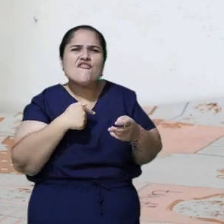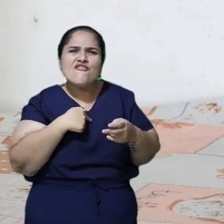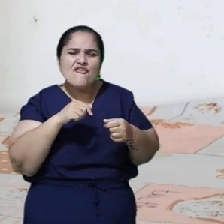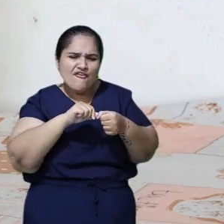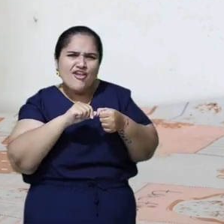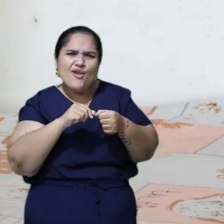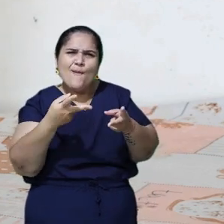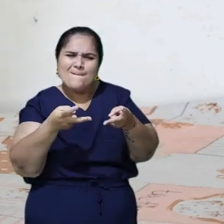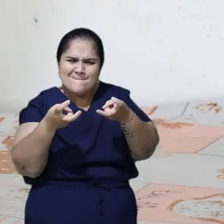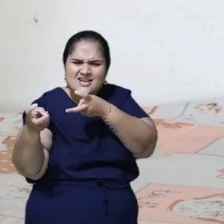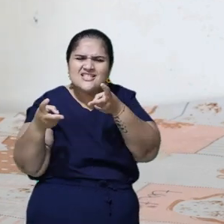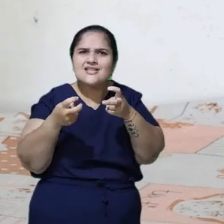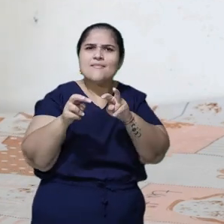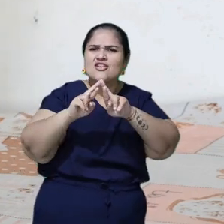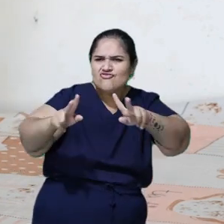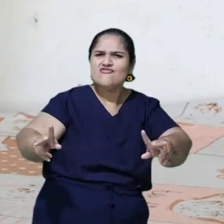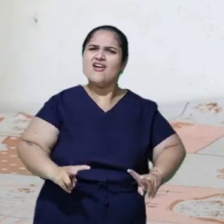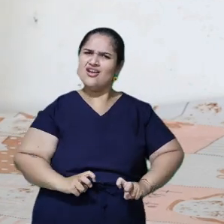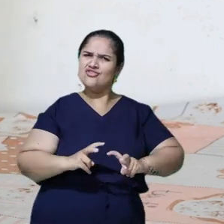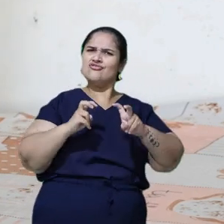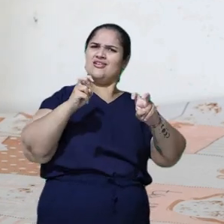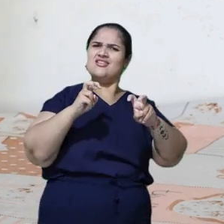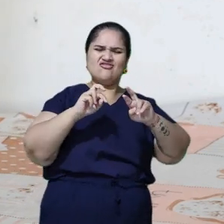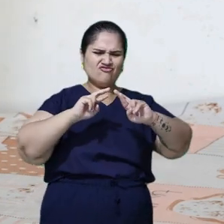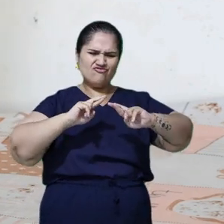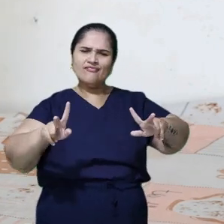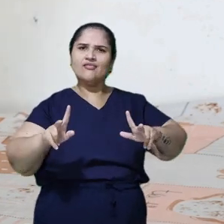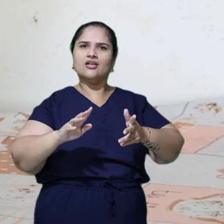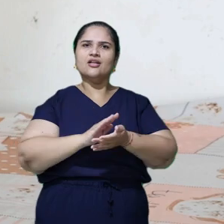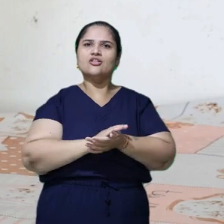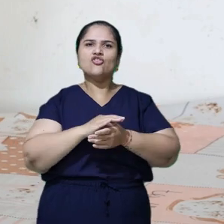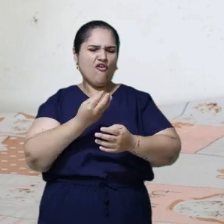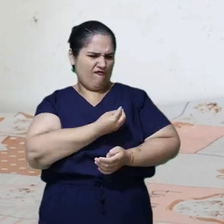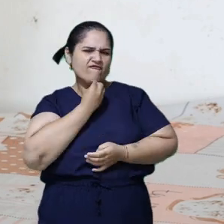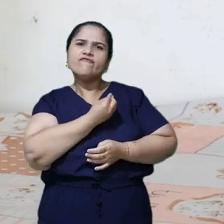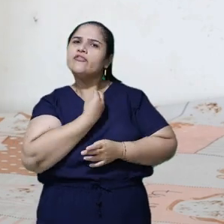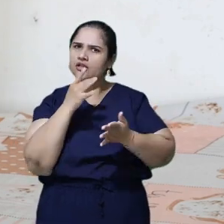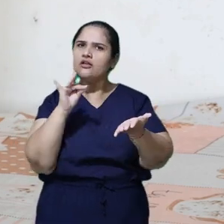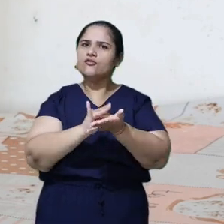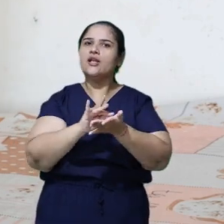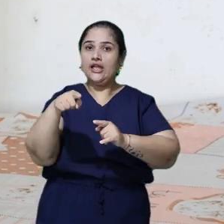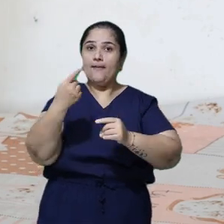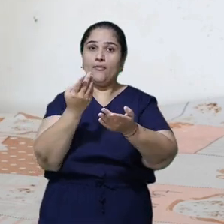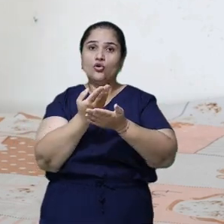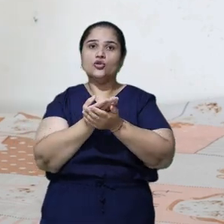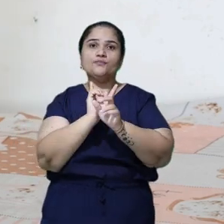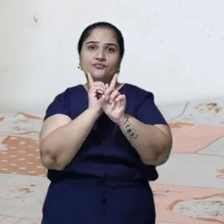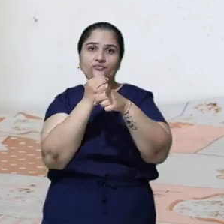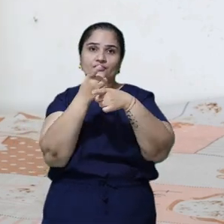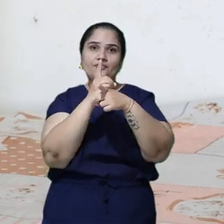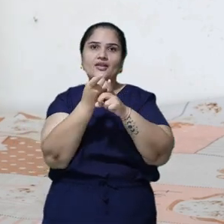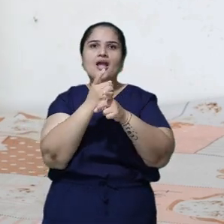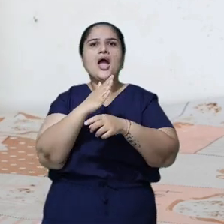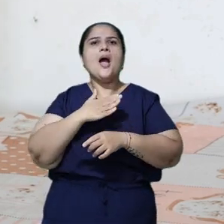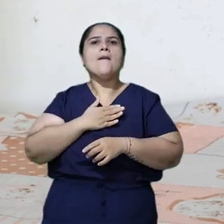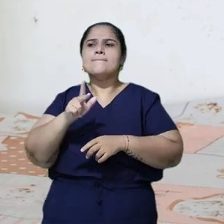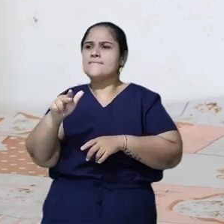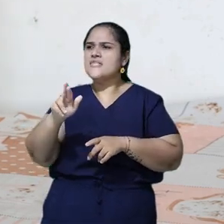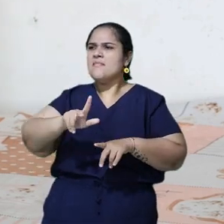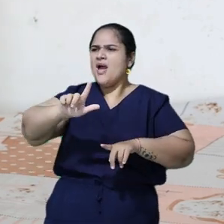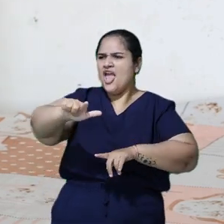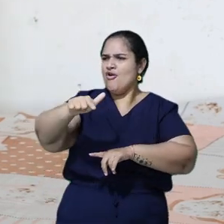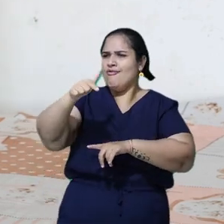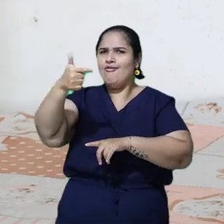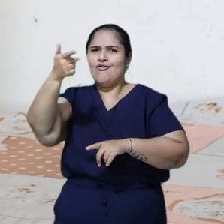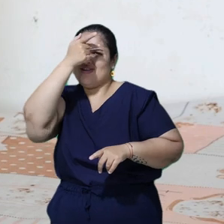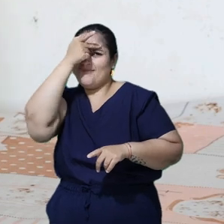Como eu falei, de vida, sabe? Eu sinto que depois desse diagnóstico, a minha irmã, ela é outra. Ela é uma pessoa muito mais ativa,